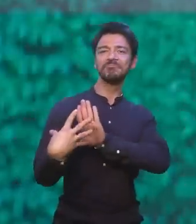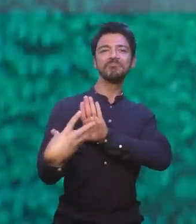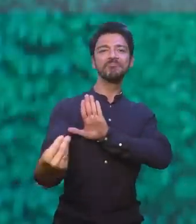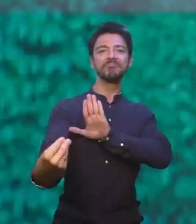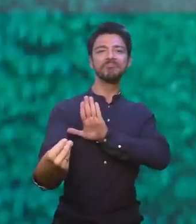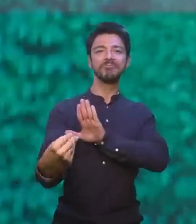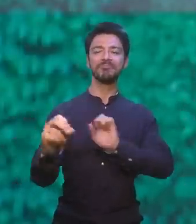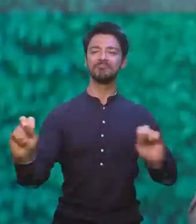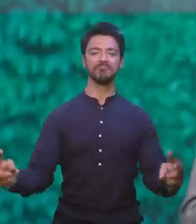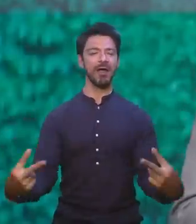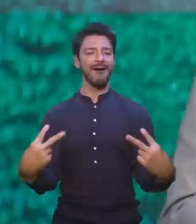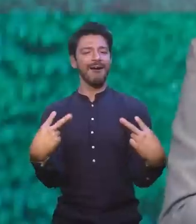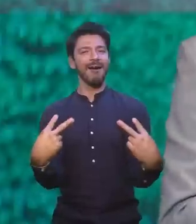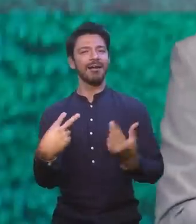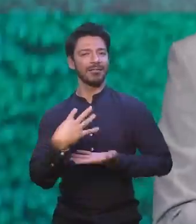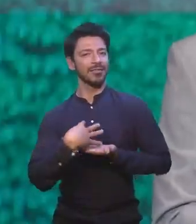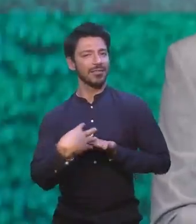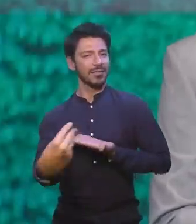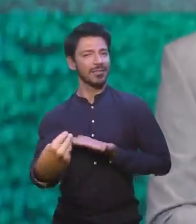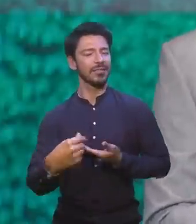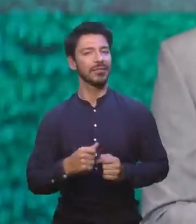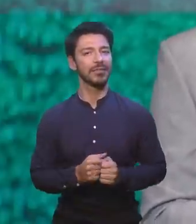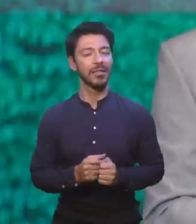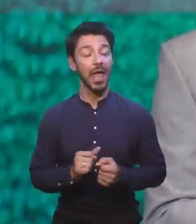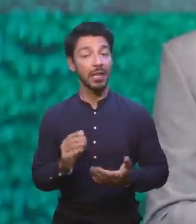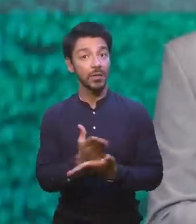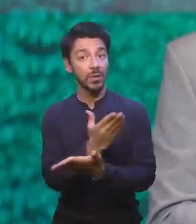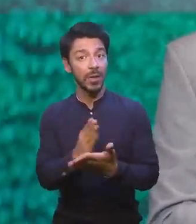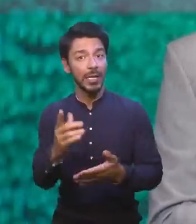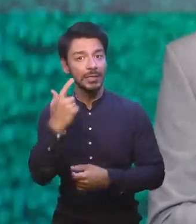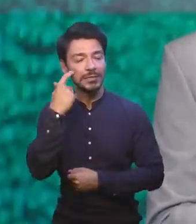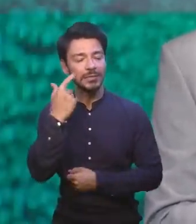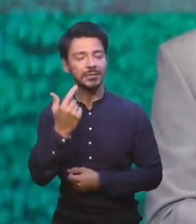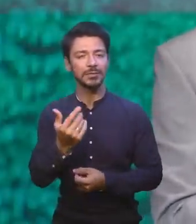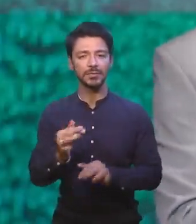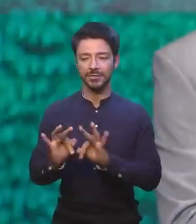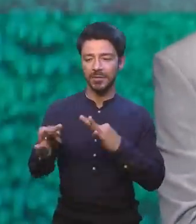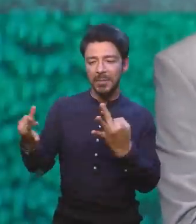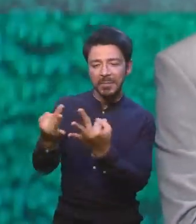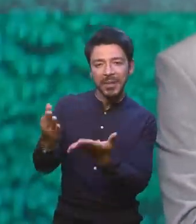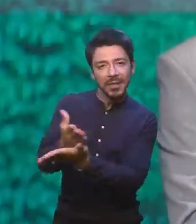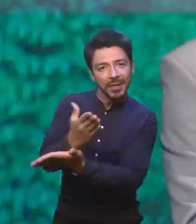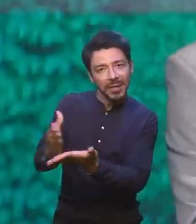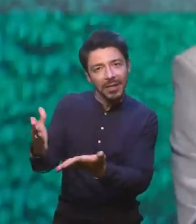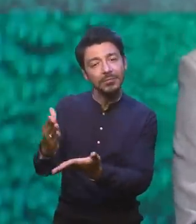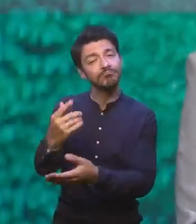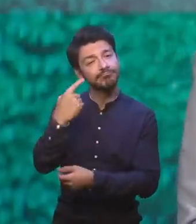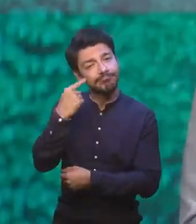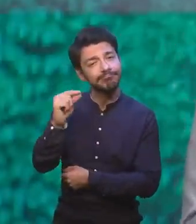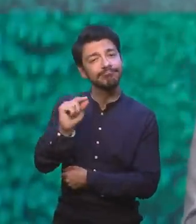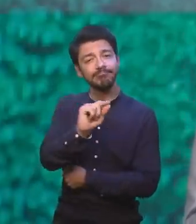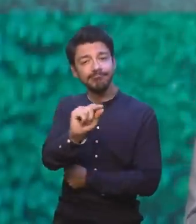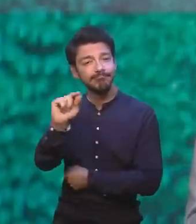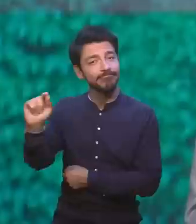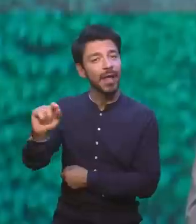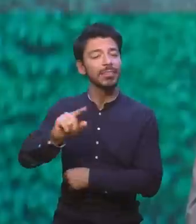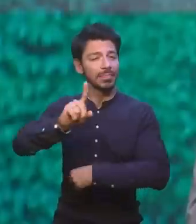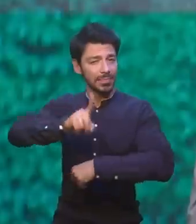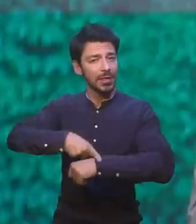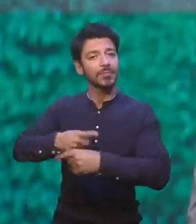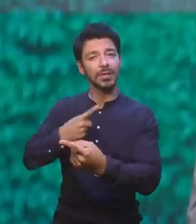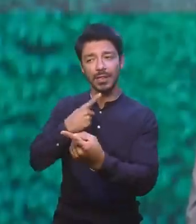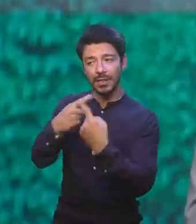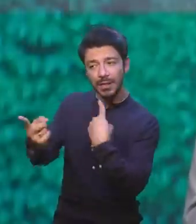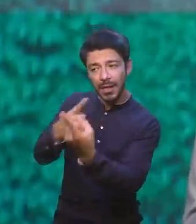principalmente dentro da intimidade doméstica, com familiares, às vezes entes mais queridos, e que sim, haverá tempo para um diálogo, mas sem